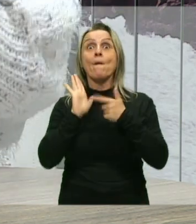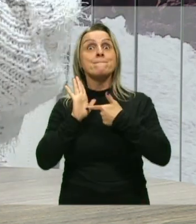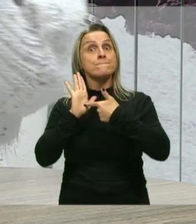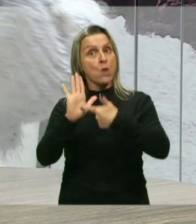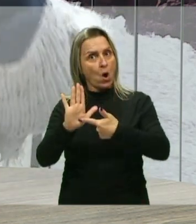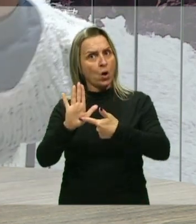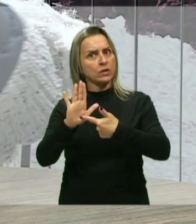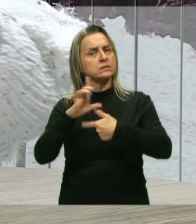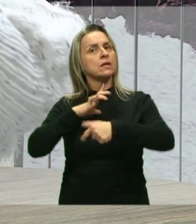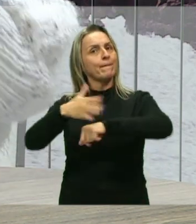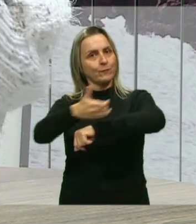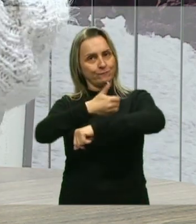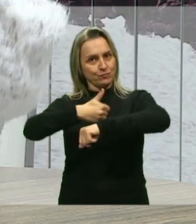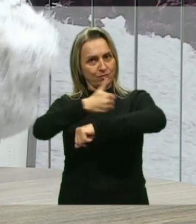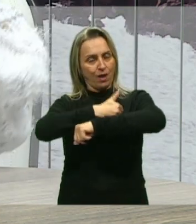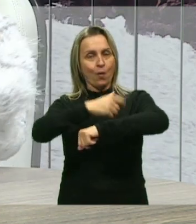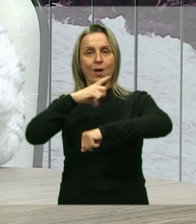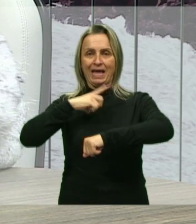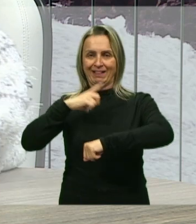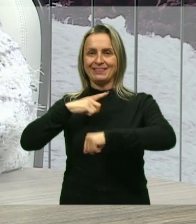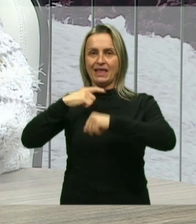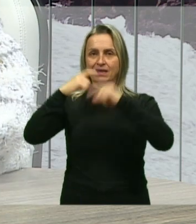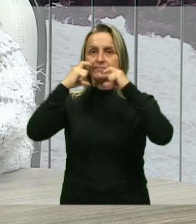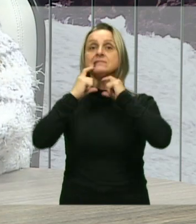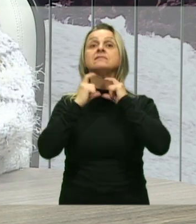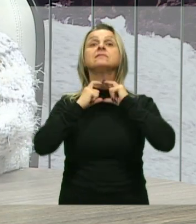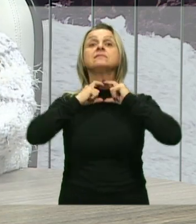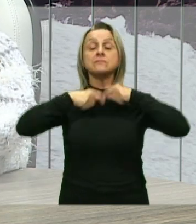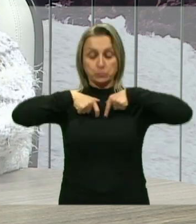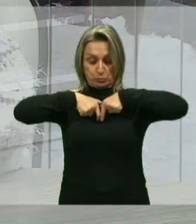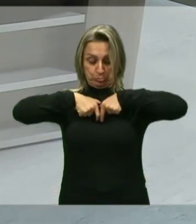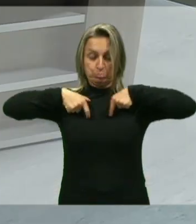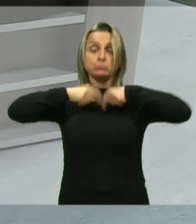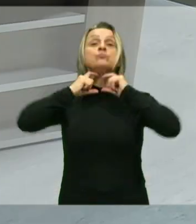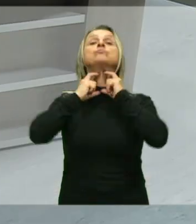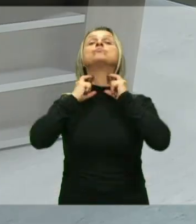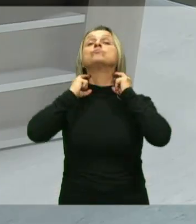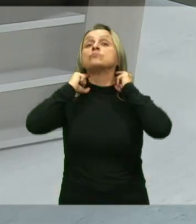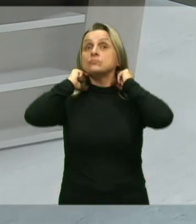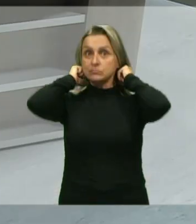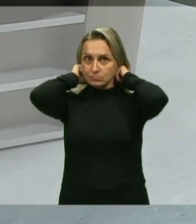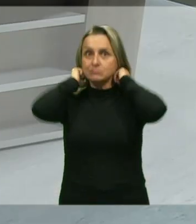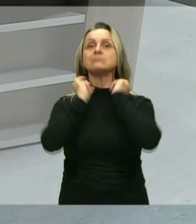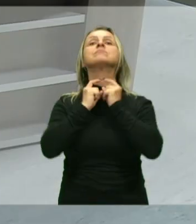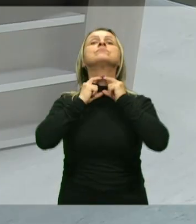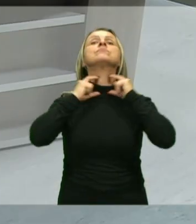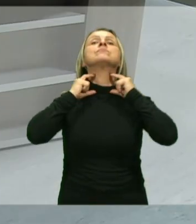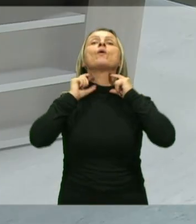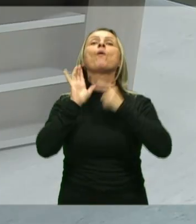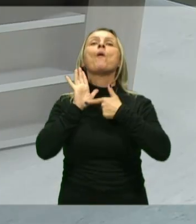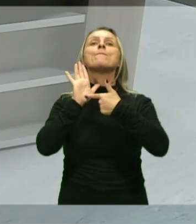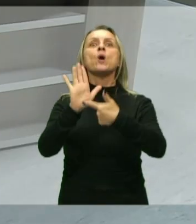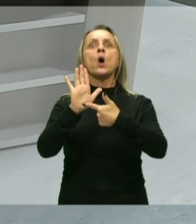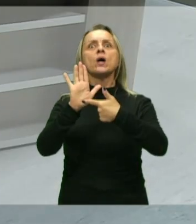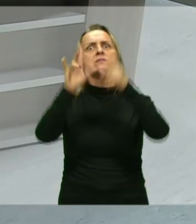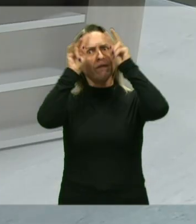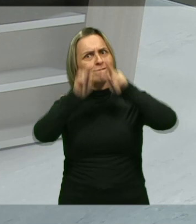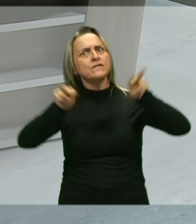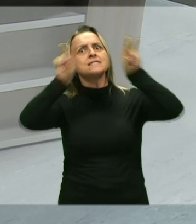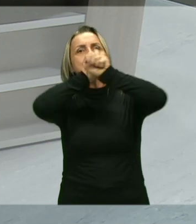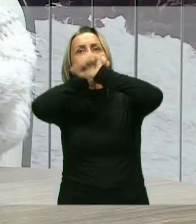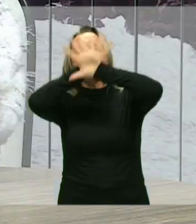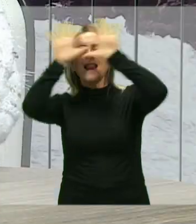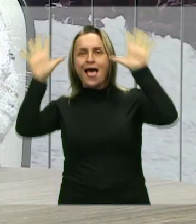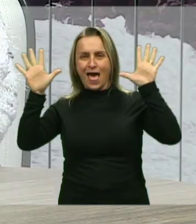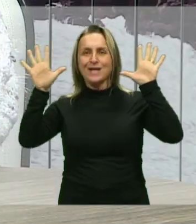Tem um arreio. Tem o arreio, né? Tem a plaquinha de identificação. A placa de identificação, ela é bem visível para quem enxerga